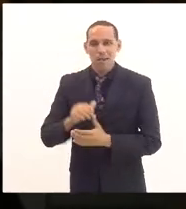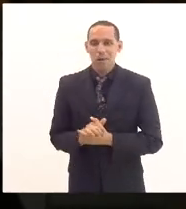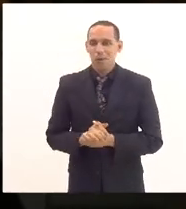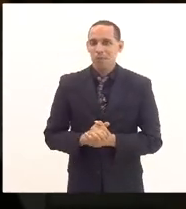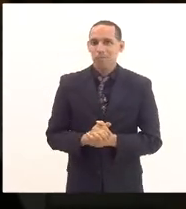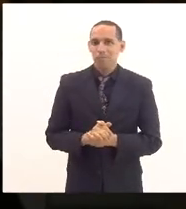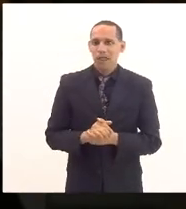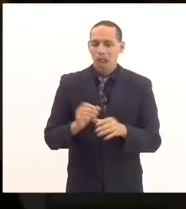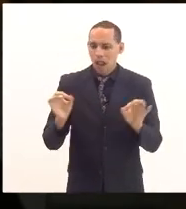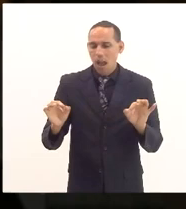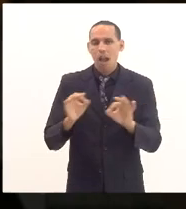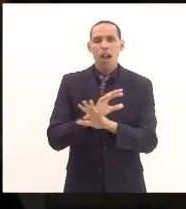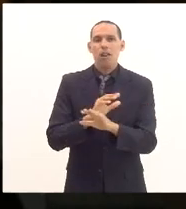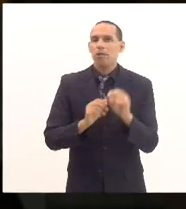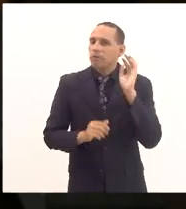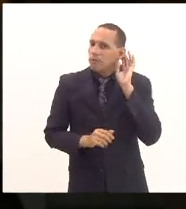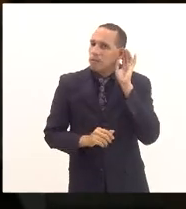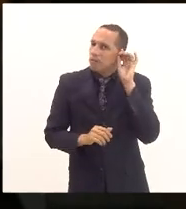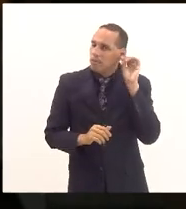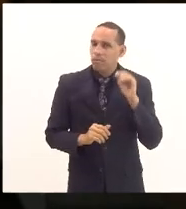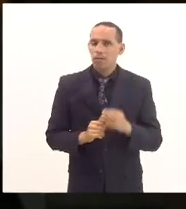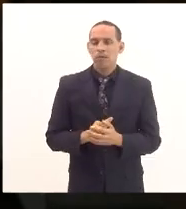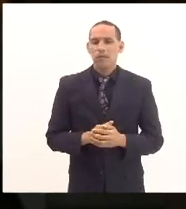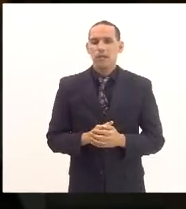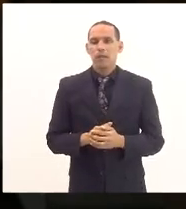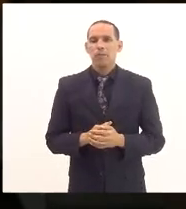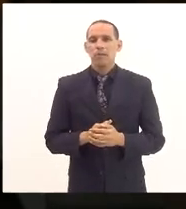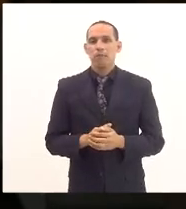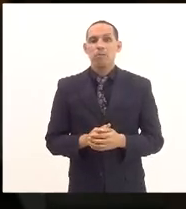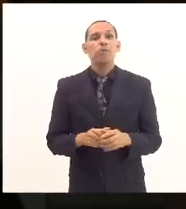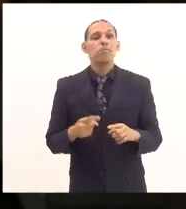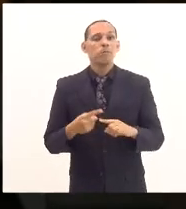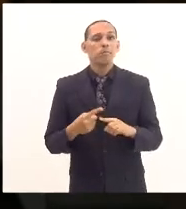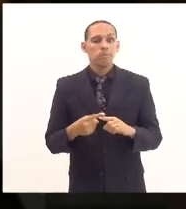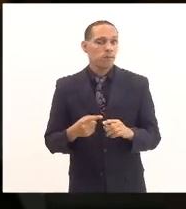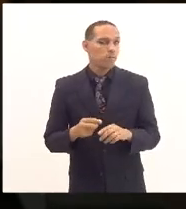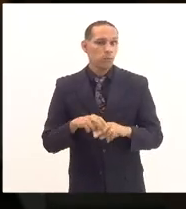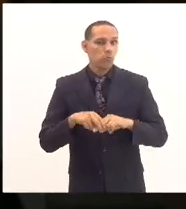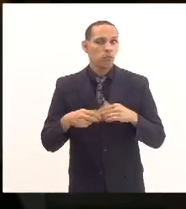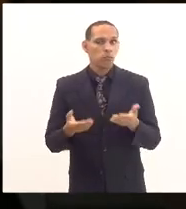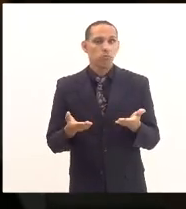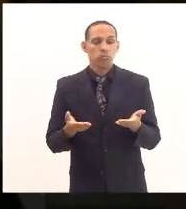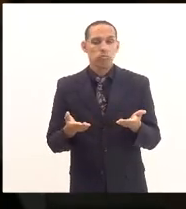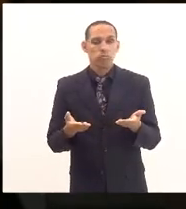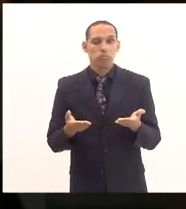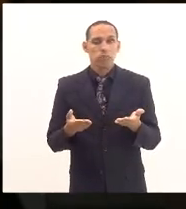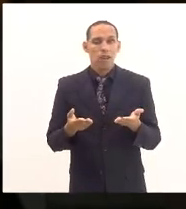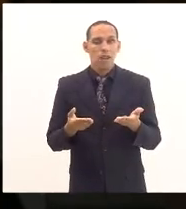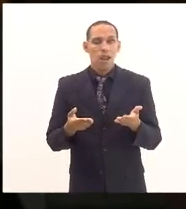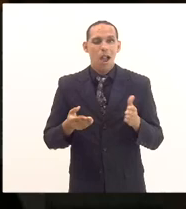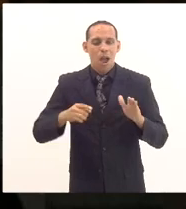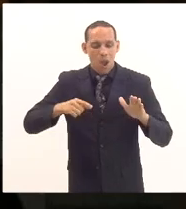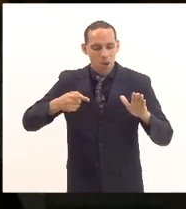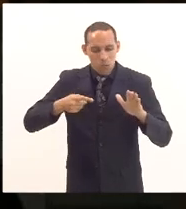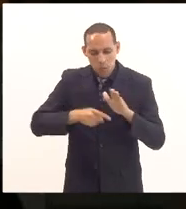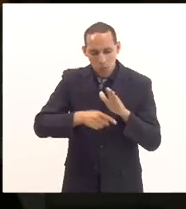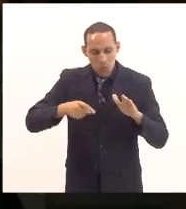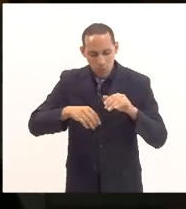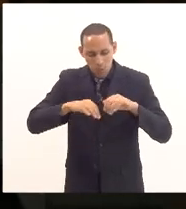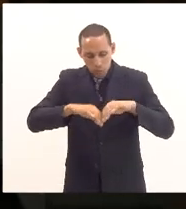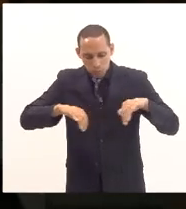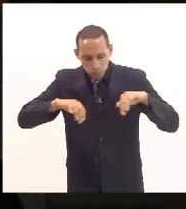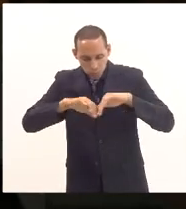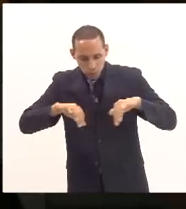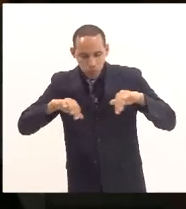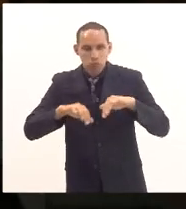sejam concluídas, fruto de que a escavação que lá